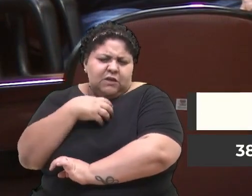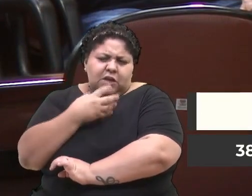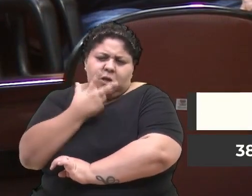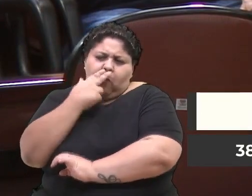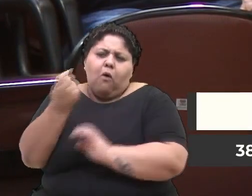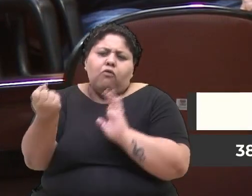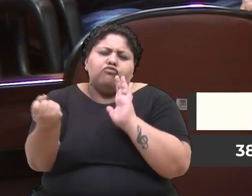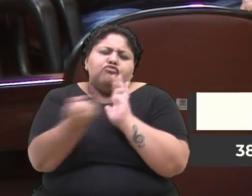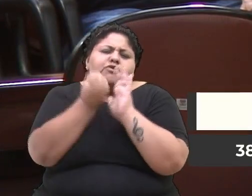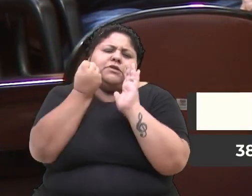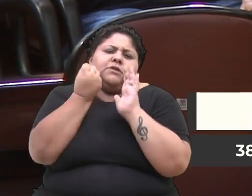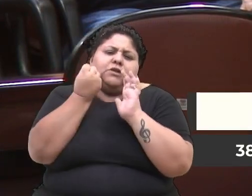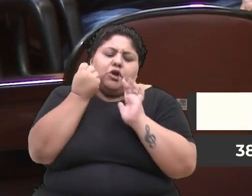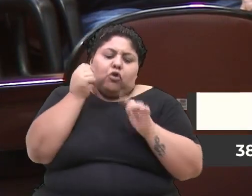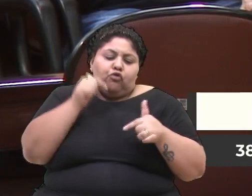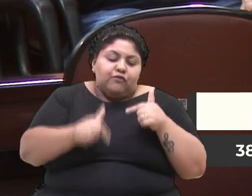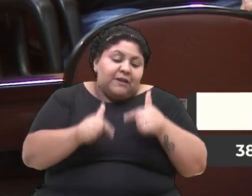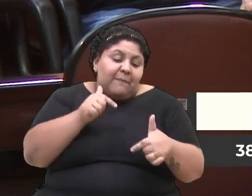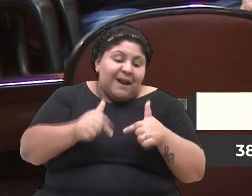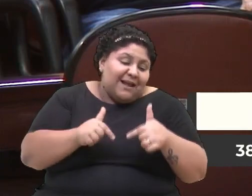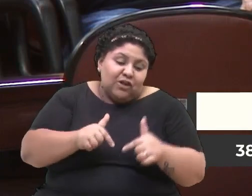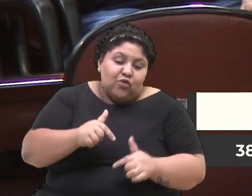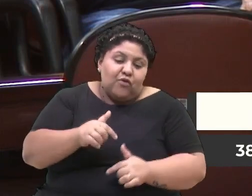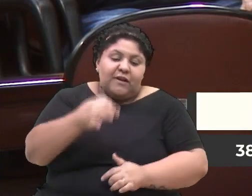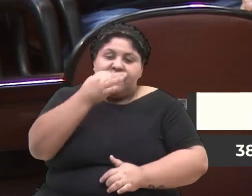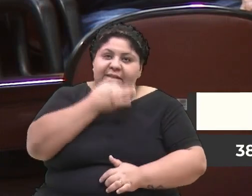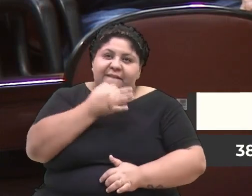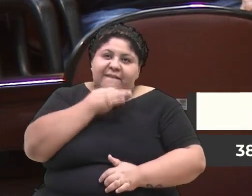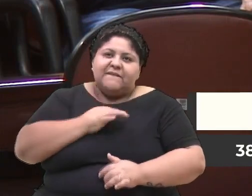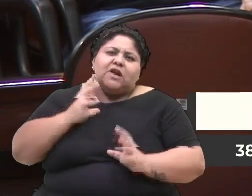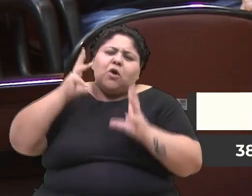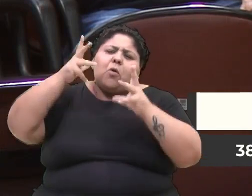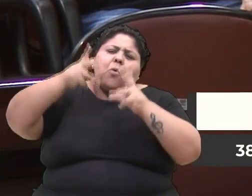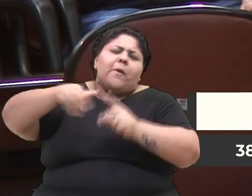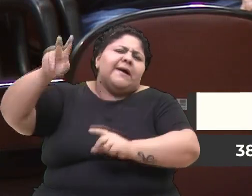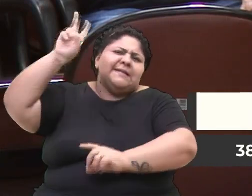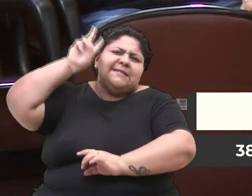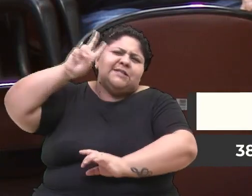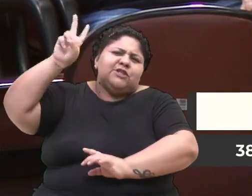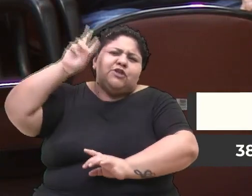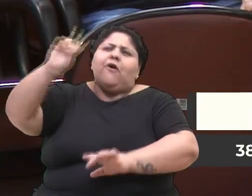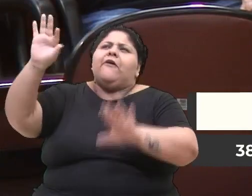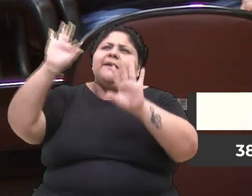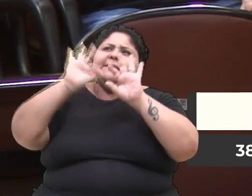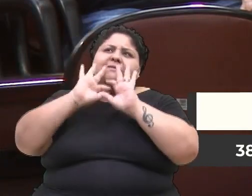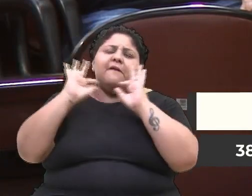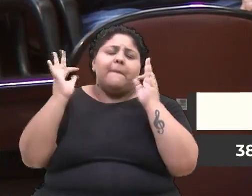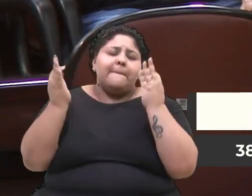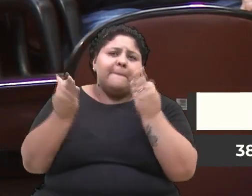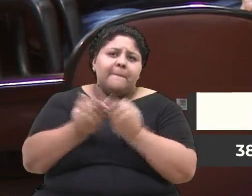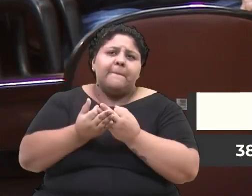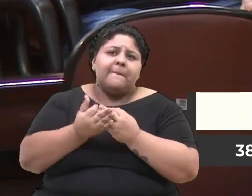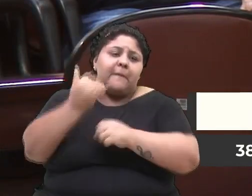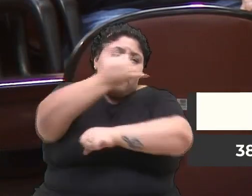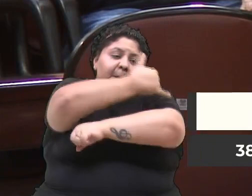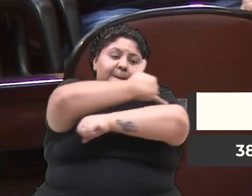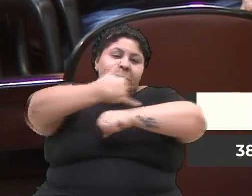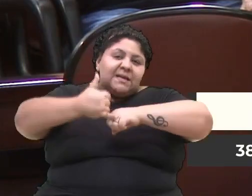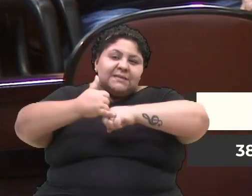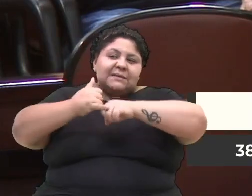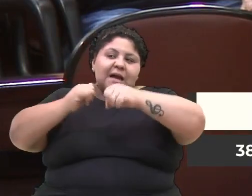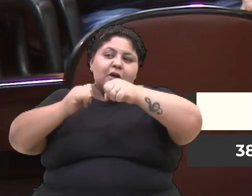o trabalhismo de Caxias do Sul. Quantas histórias, quantas famílias passaram por aquela